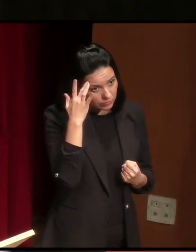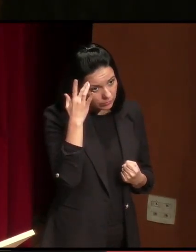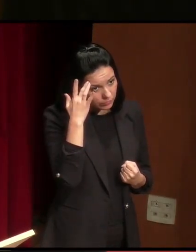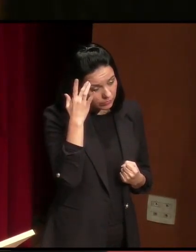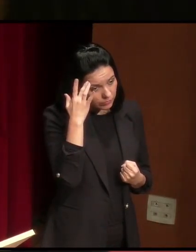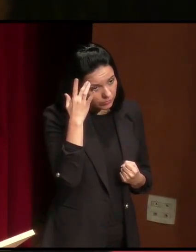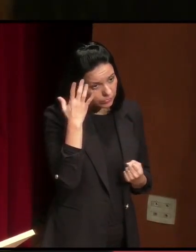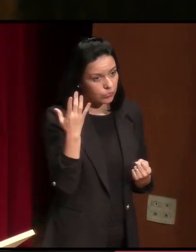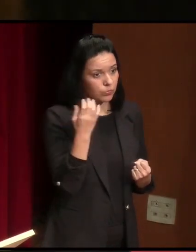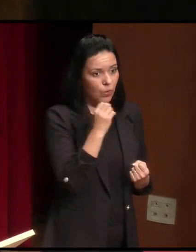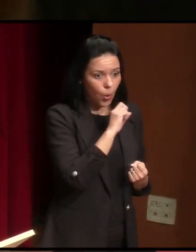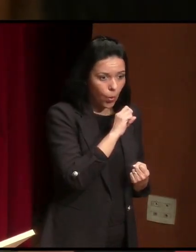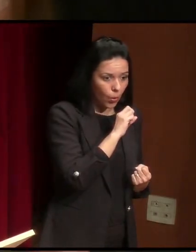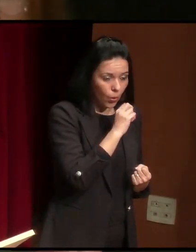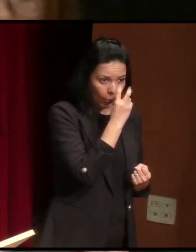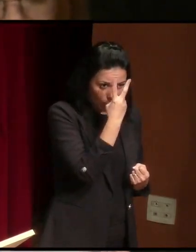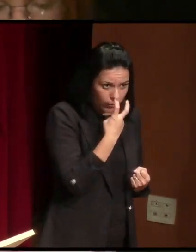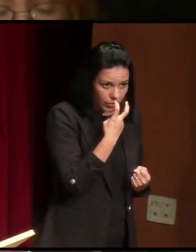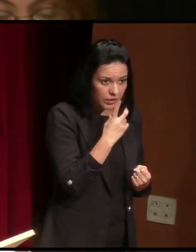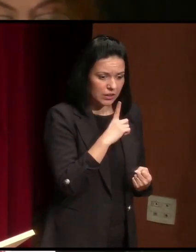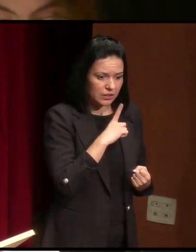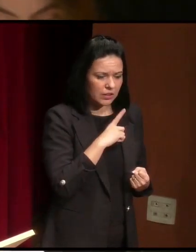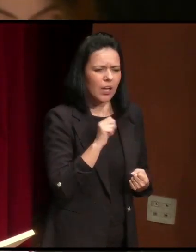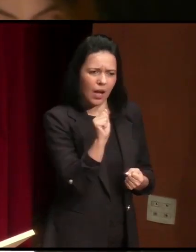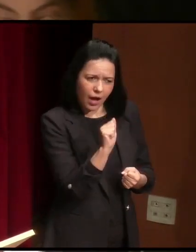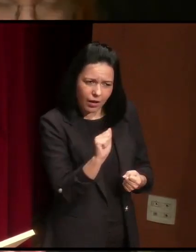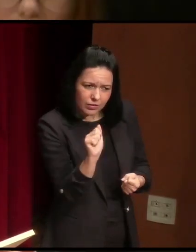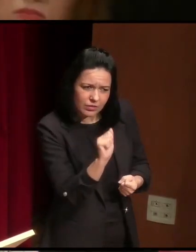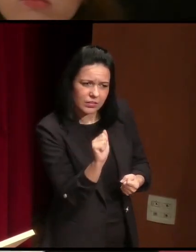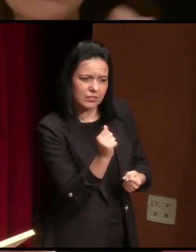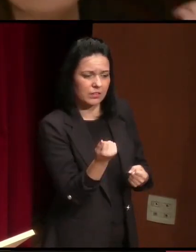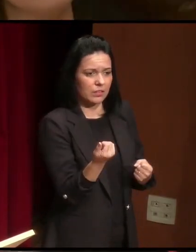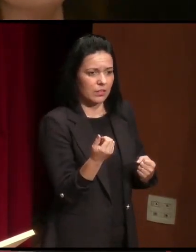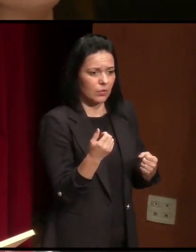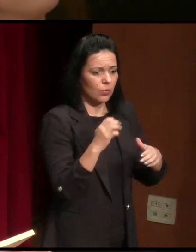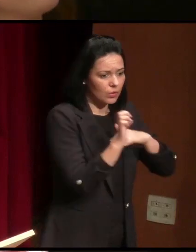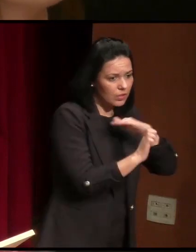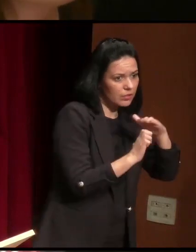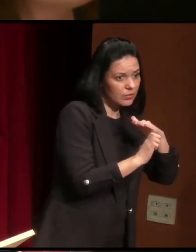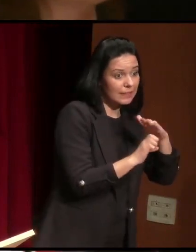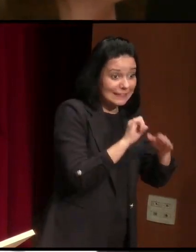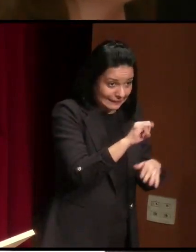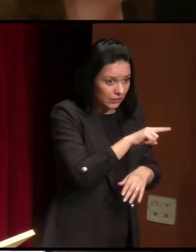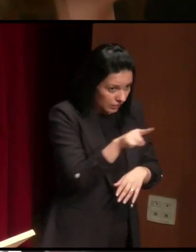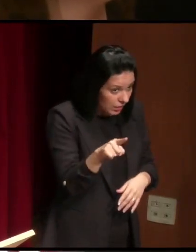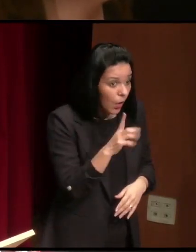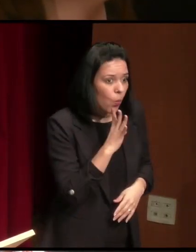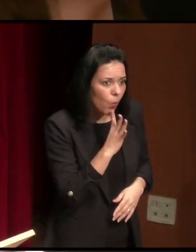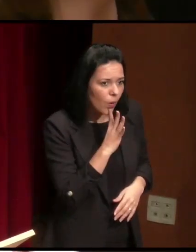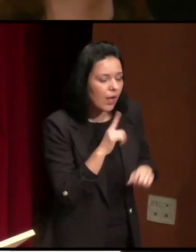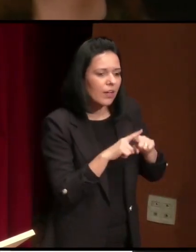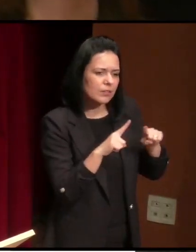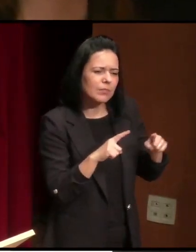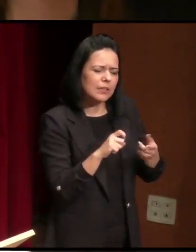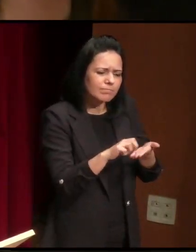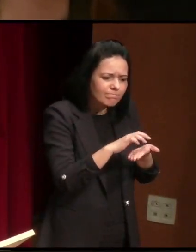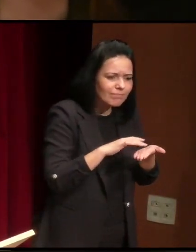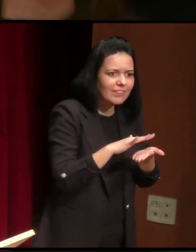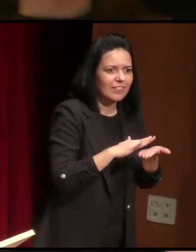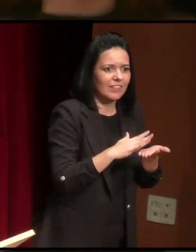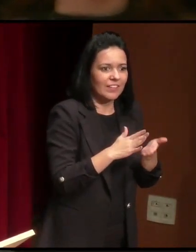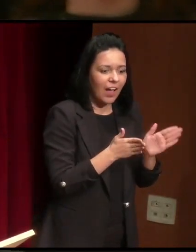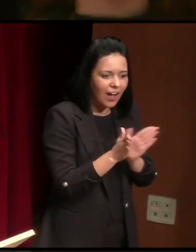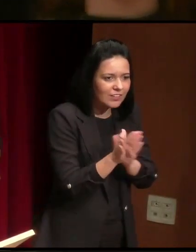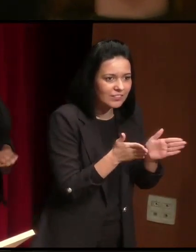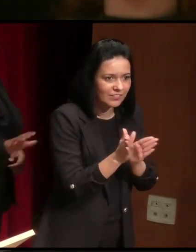uma organização que ainda não faz parte desse trabalho, que quer levar o Braille, né, materiais